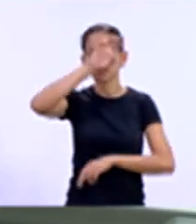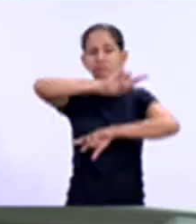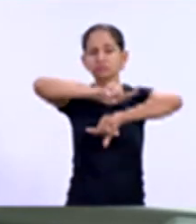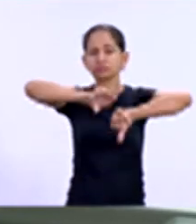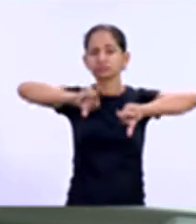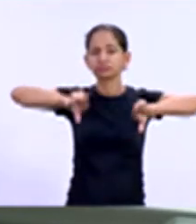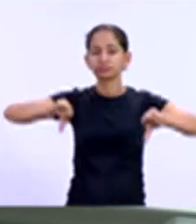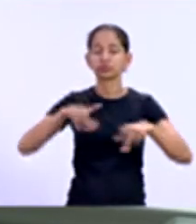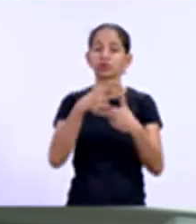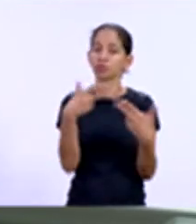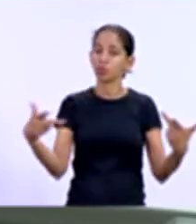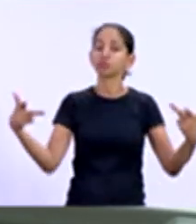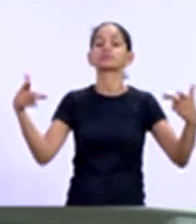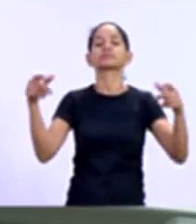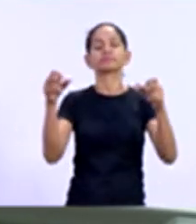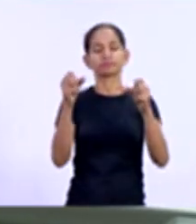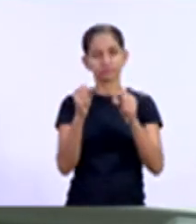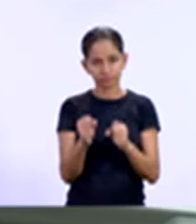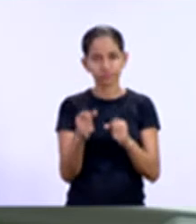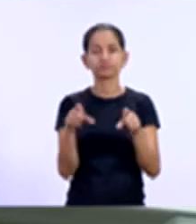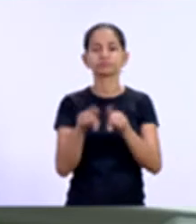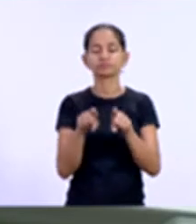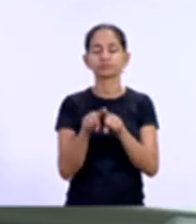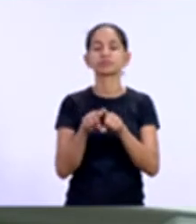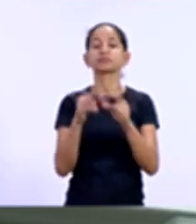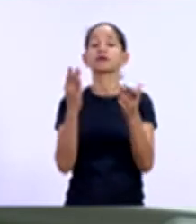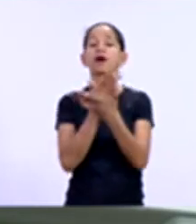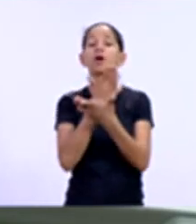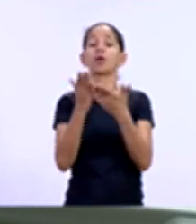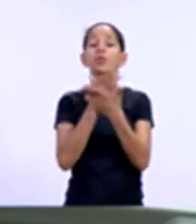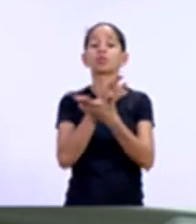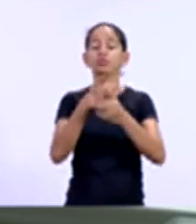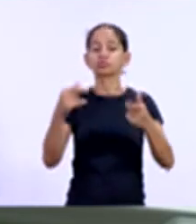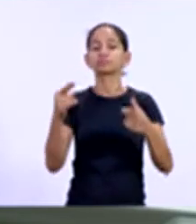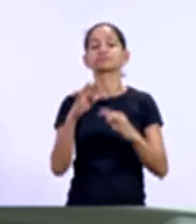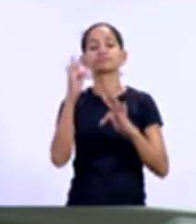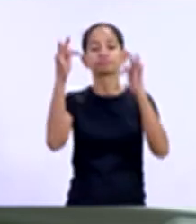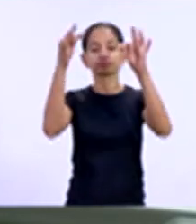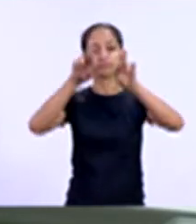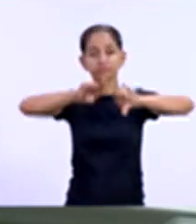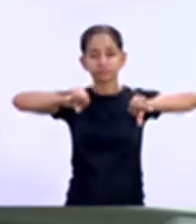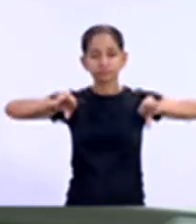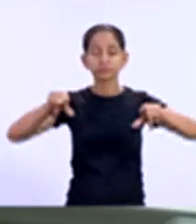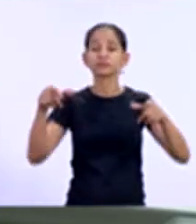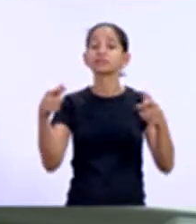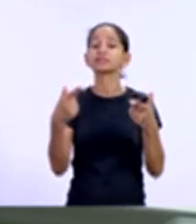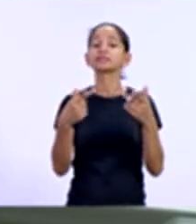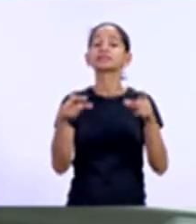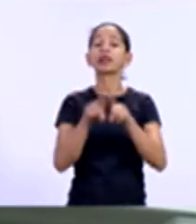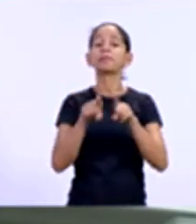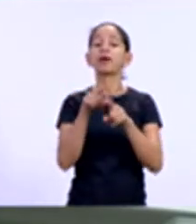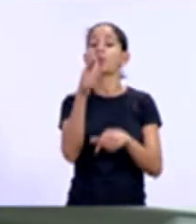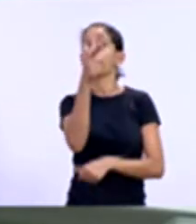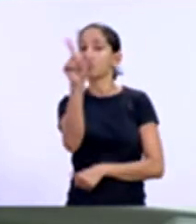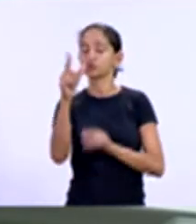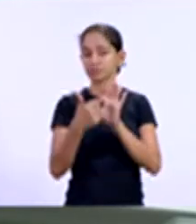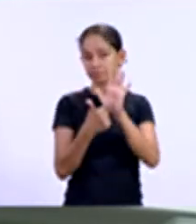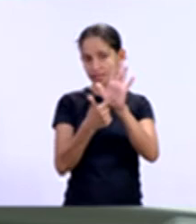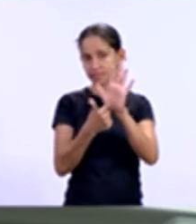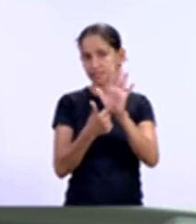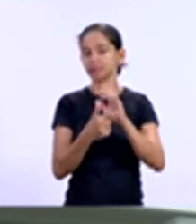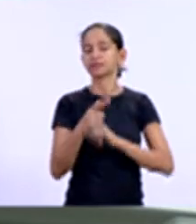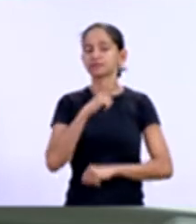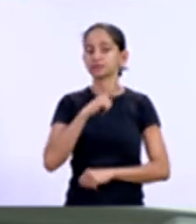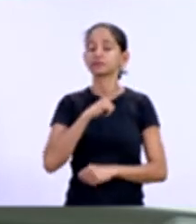educação à distância, além desses sistemas e do emprego dos recursos tecnológicos, ela oferece também, olha só,